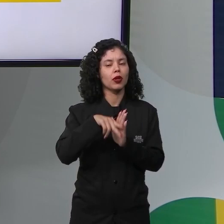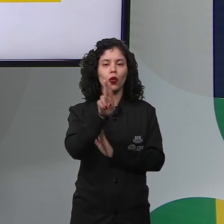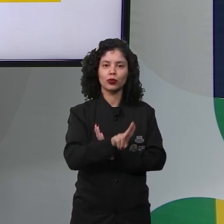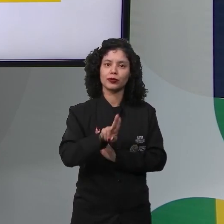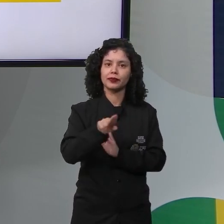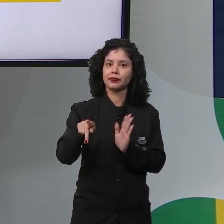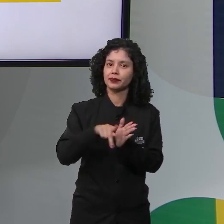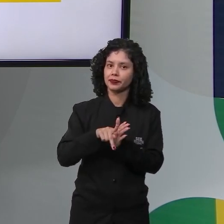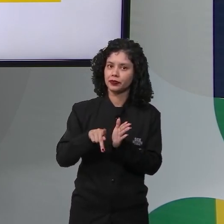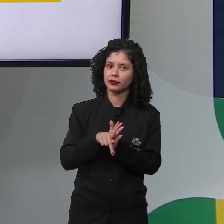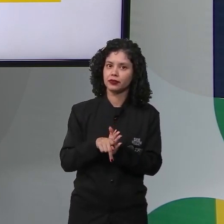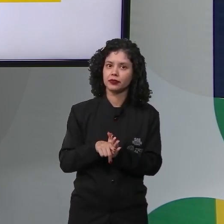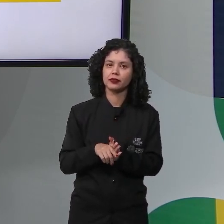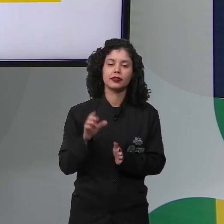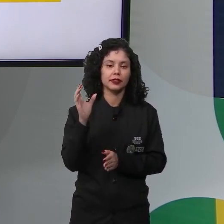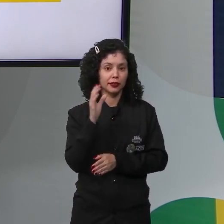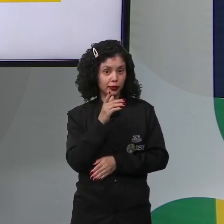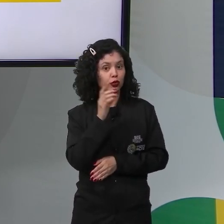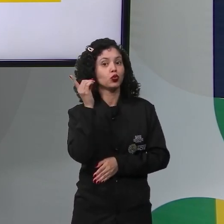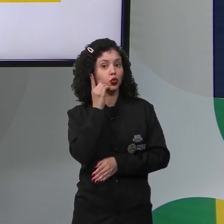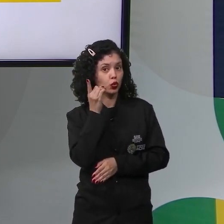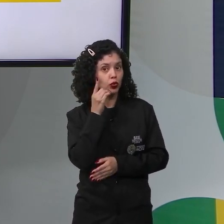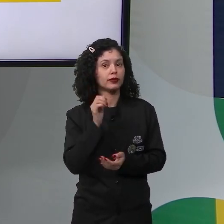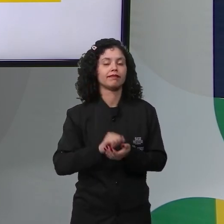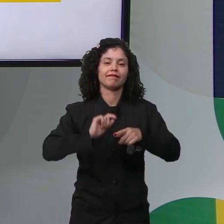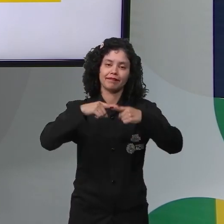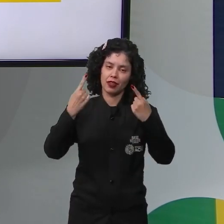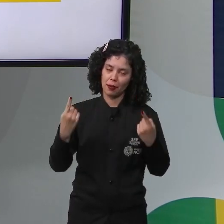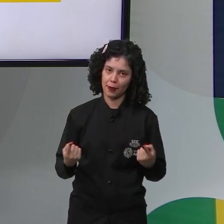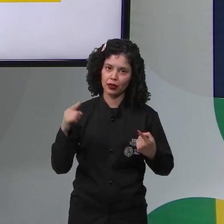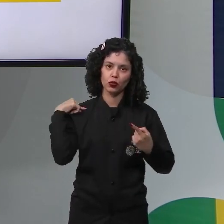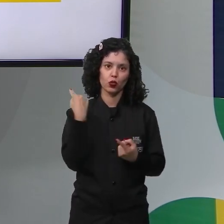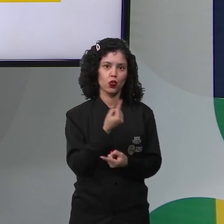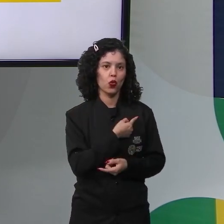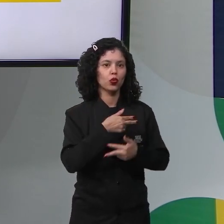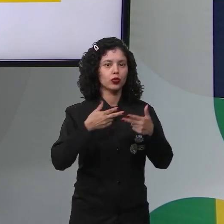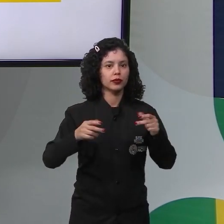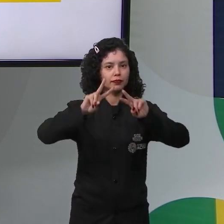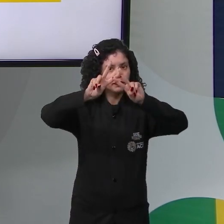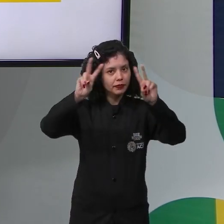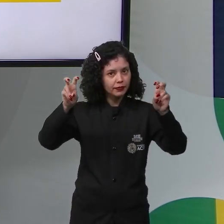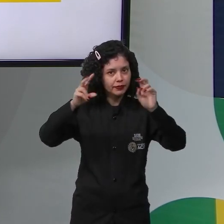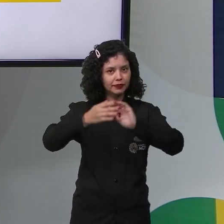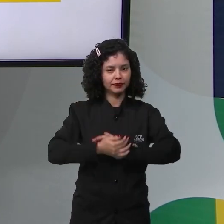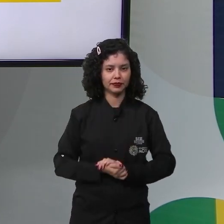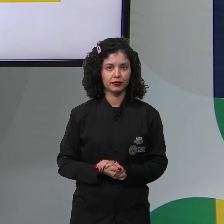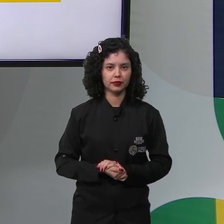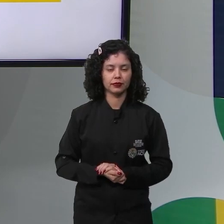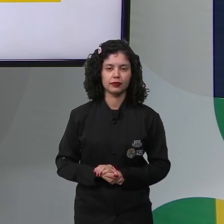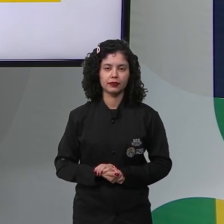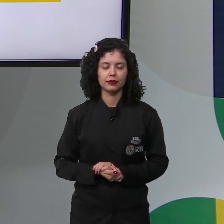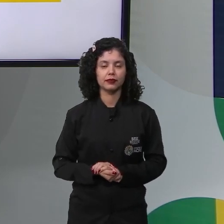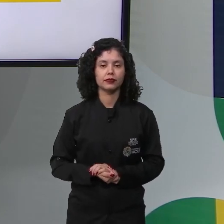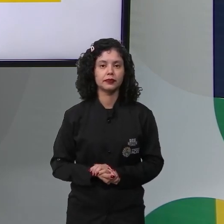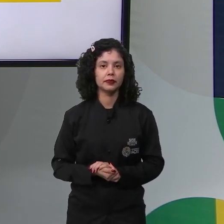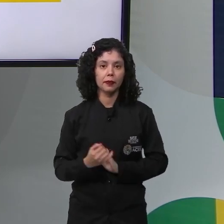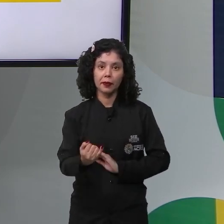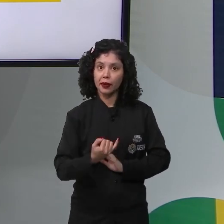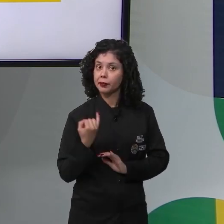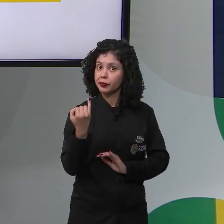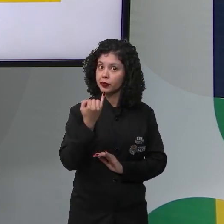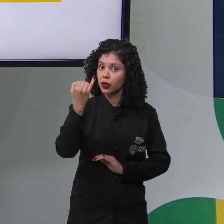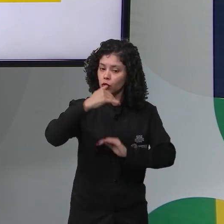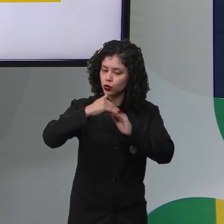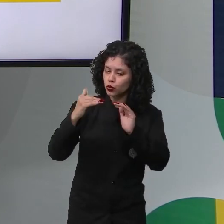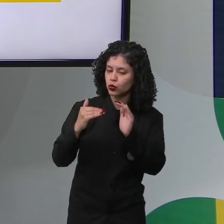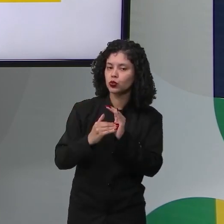uso pouco corrente, mas esse é o nosso objeto de conhecimento. E para fundamentar